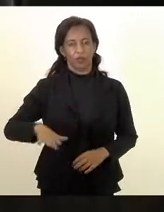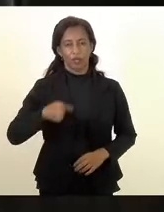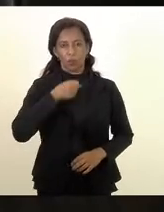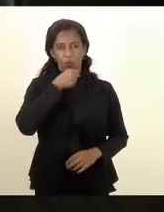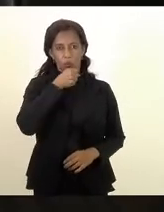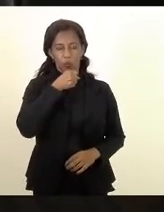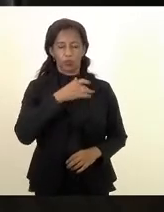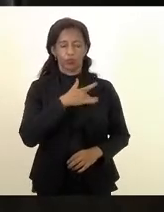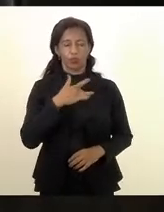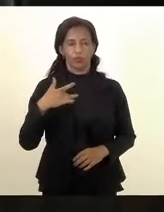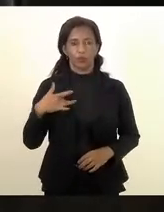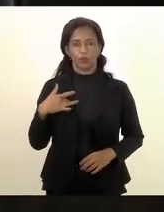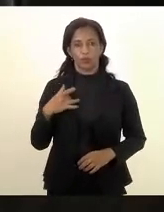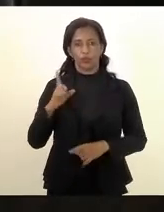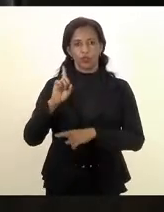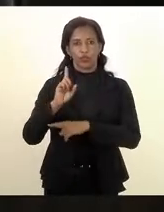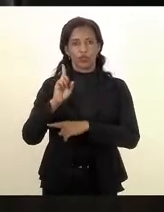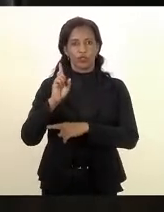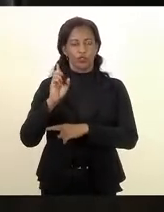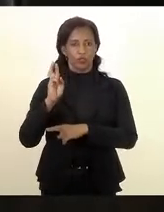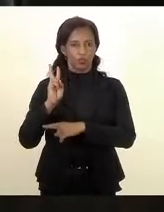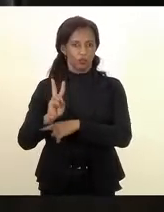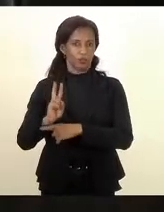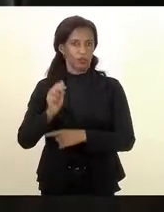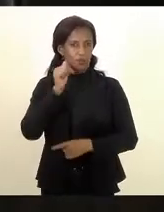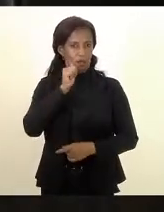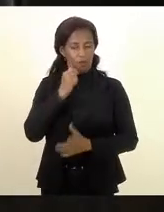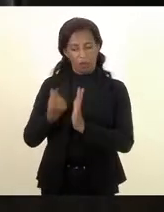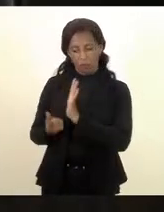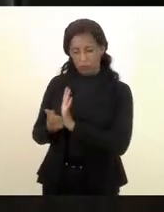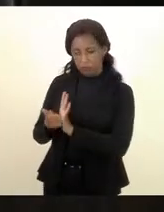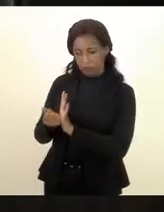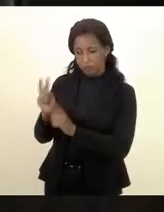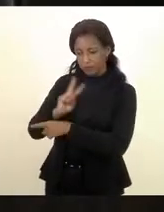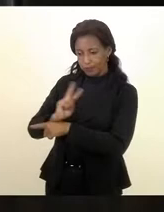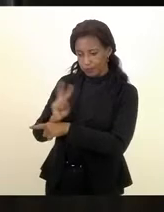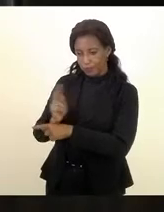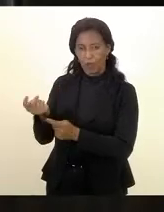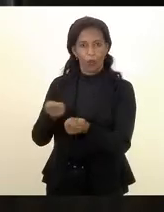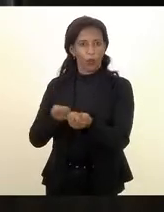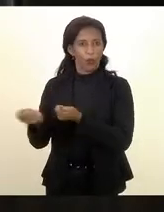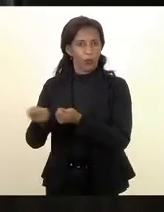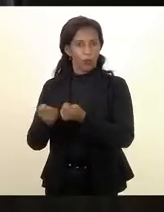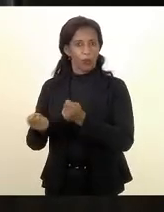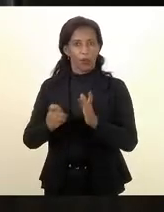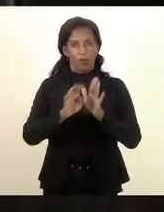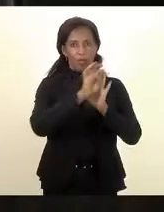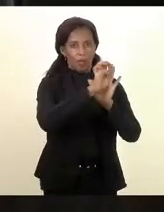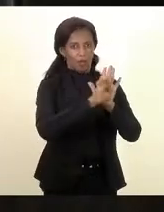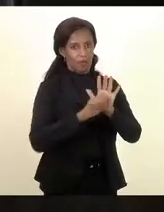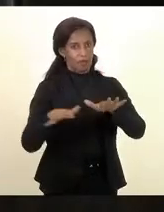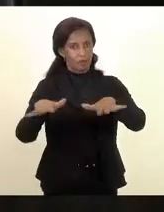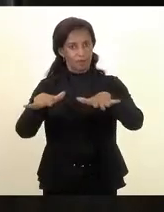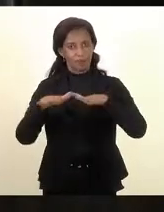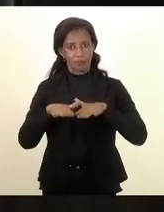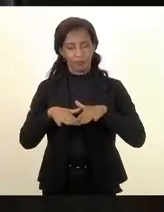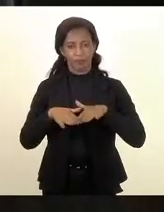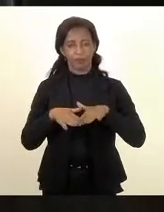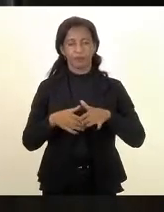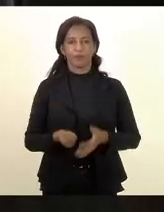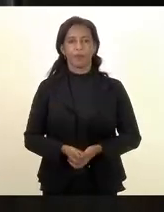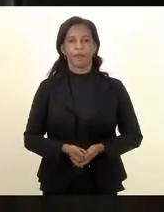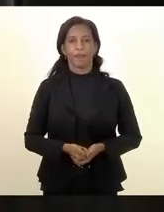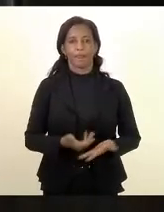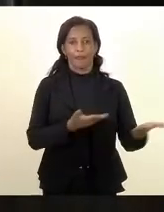idoso de saúde defesa do direito das mulheres de orçamento financeiro fiscalização e controle as emendas de plenário para a gente